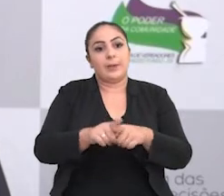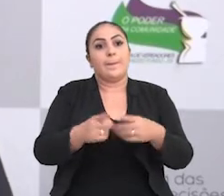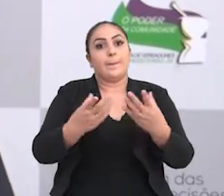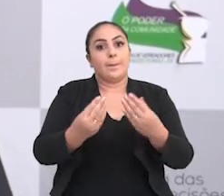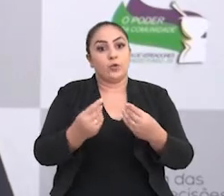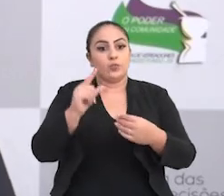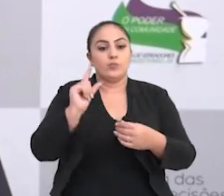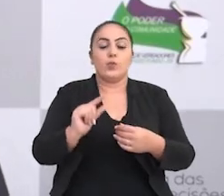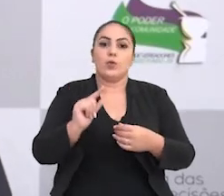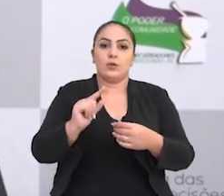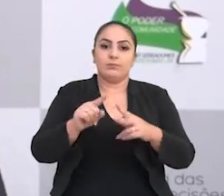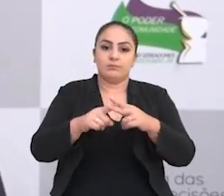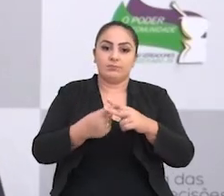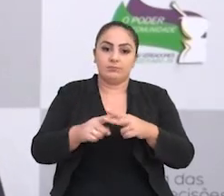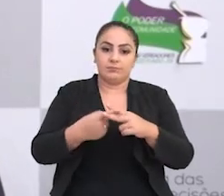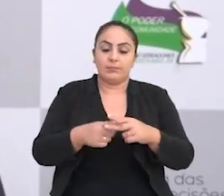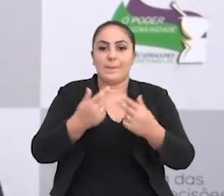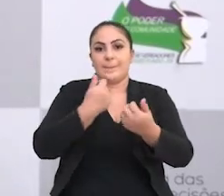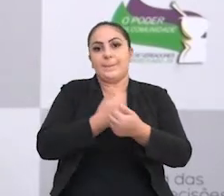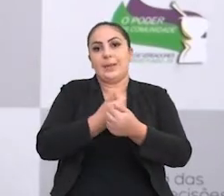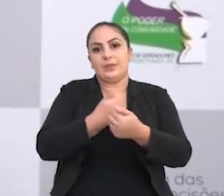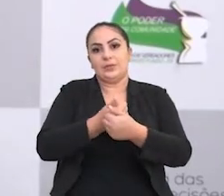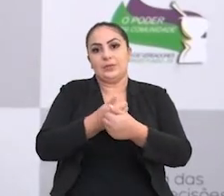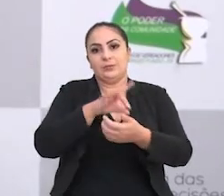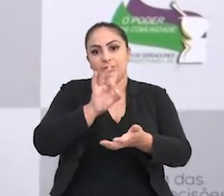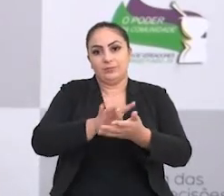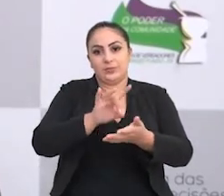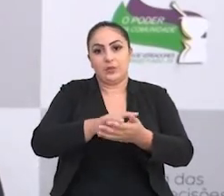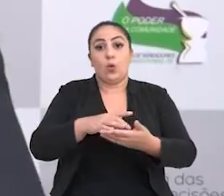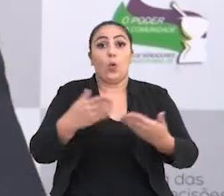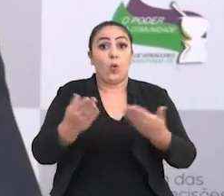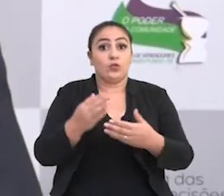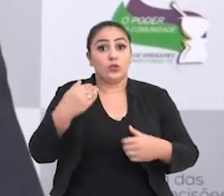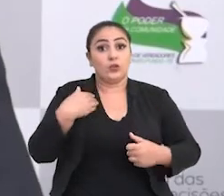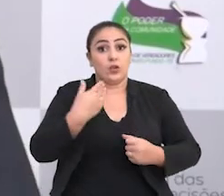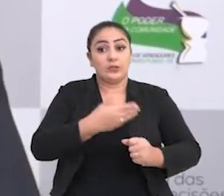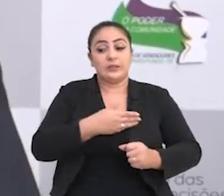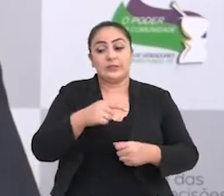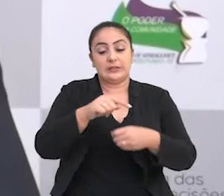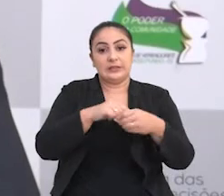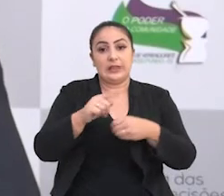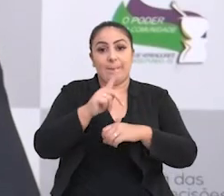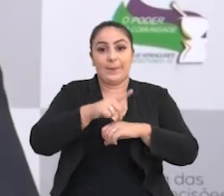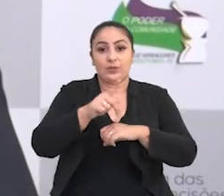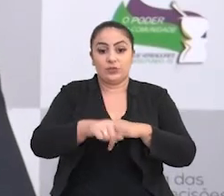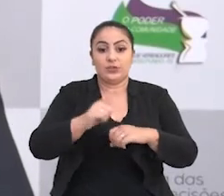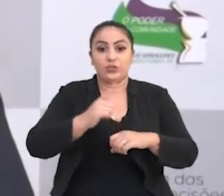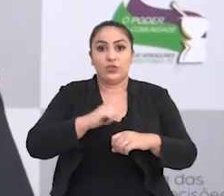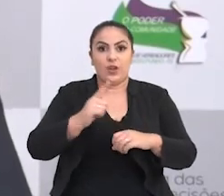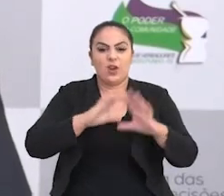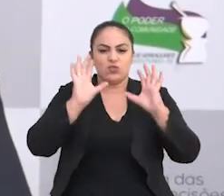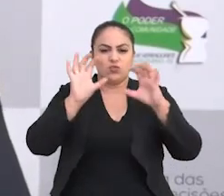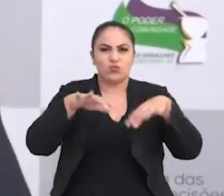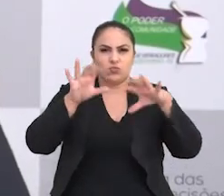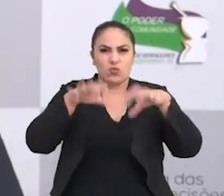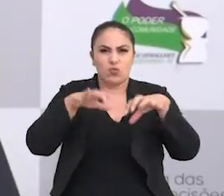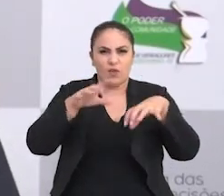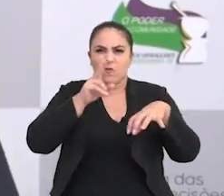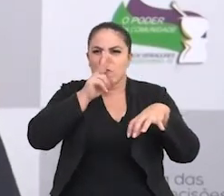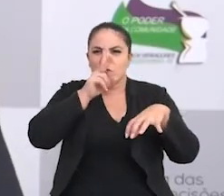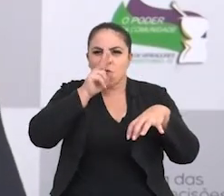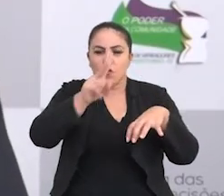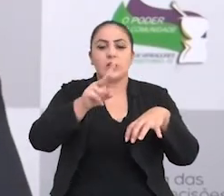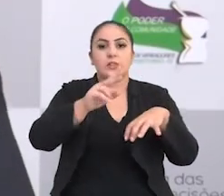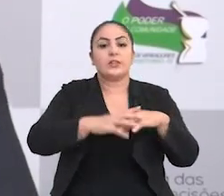e dá muito pouco a manutenção perto da convencional. Hoje, se a nossa cidade de Passo Fundo sofrer um temporal ou